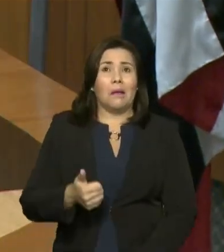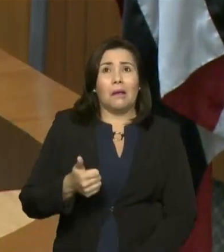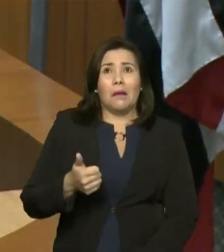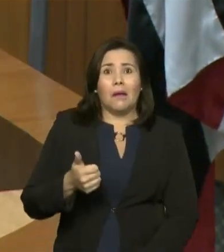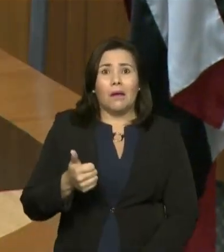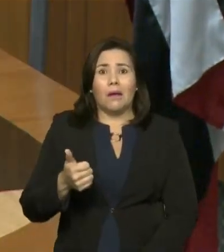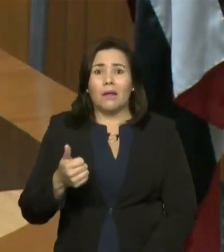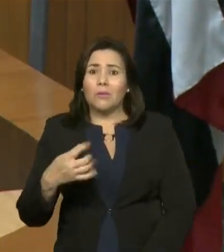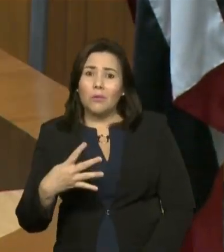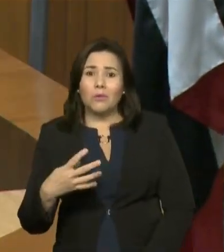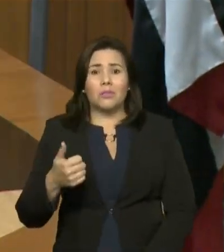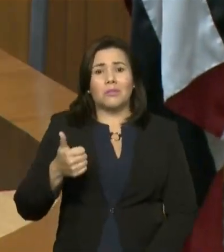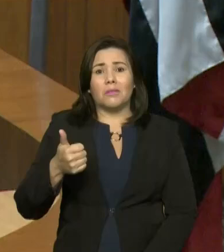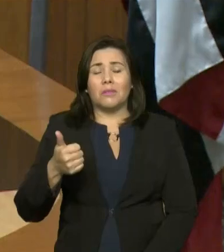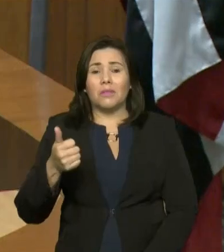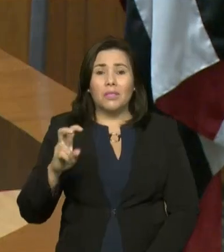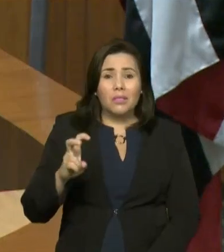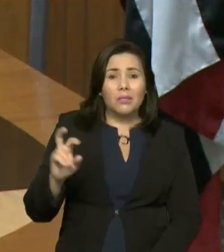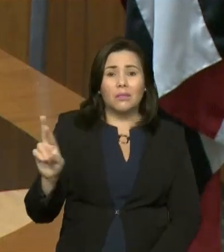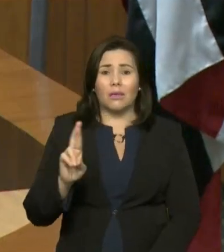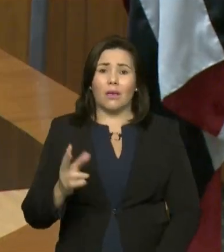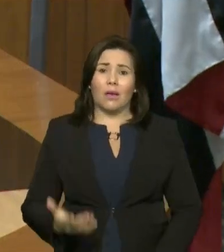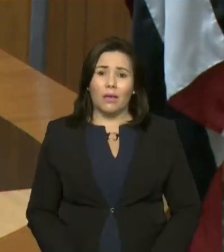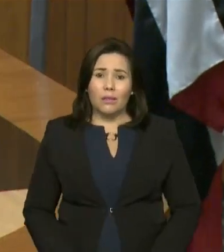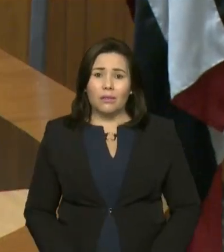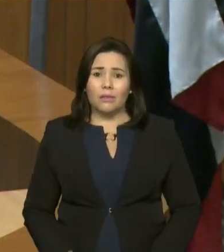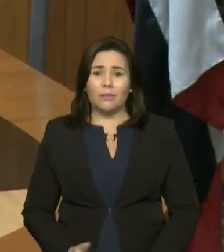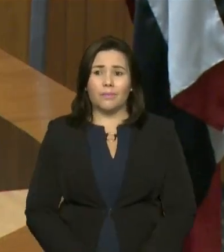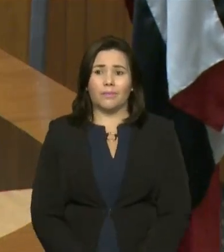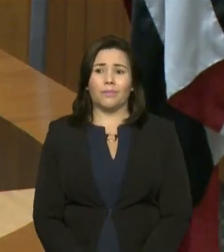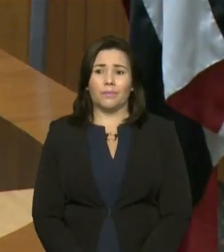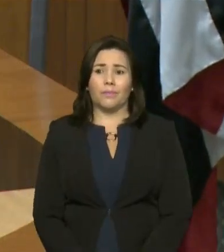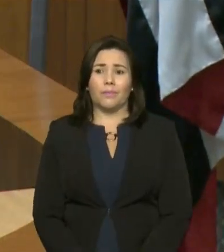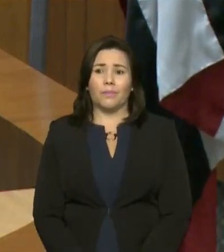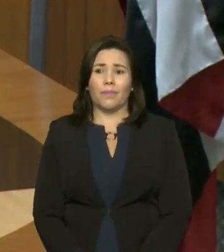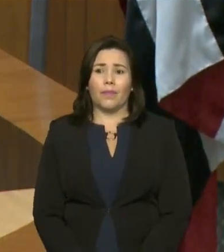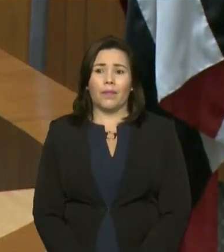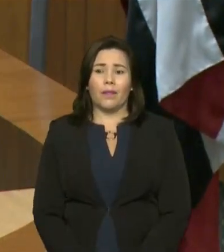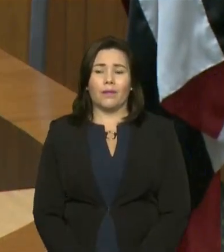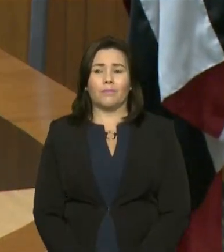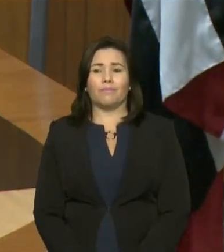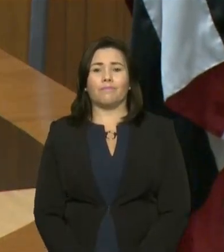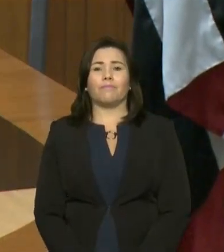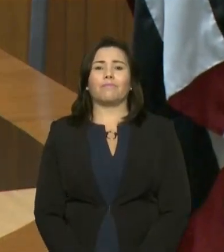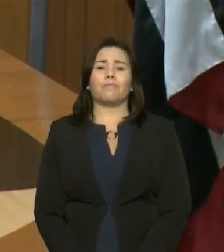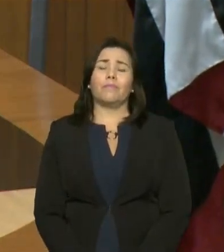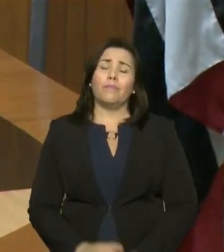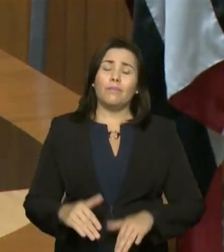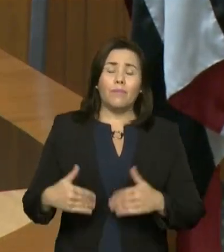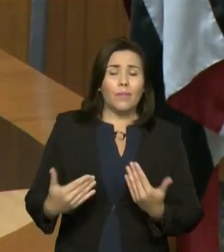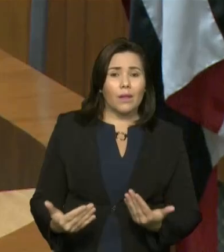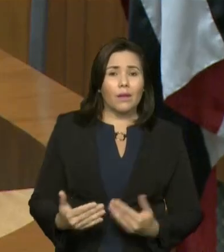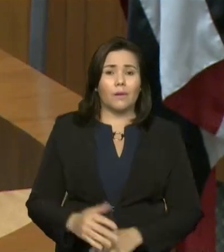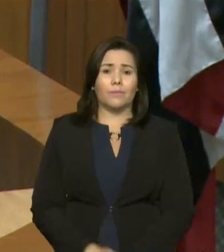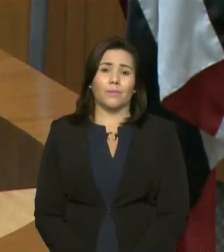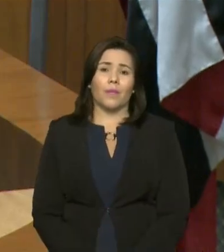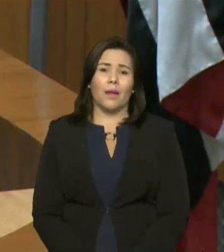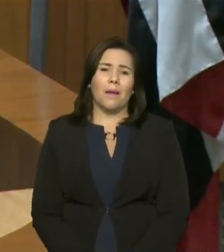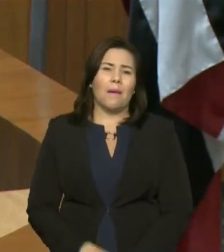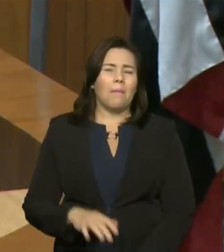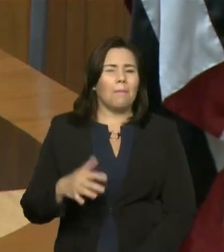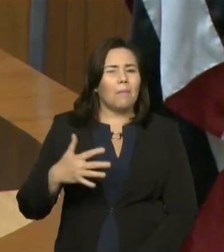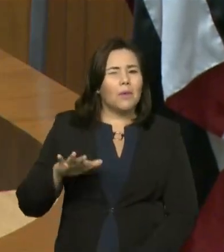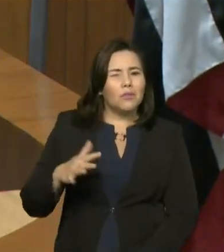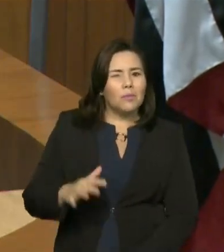R$ 2, vai continuar sendo uma coisa barata e termina reduzindo o custo. Hoje nós estamos mais ou menos ali